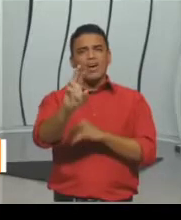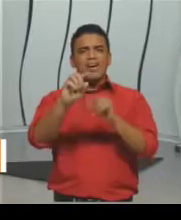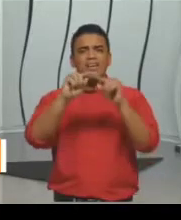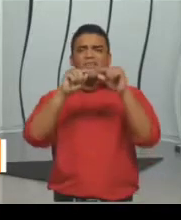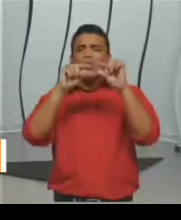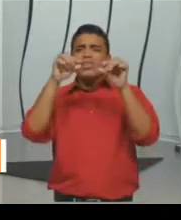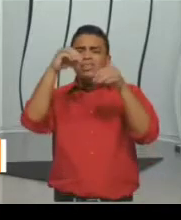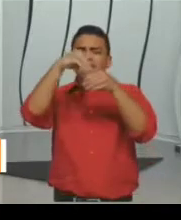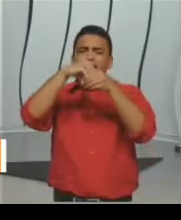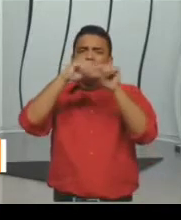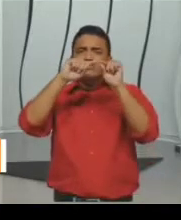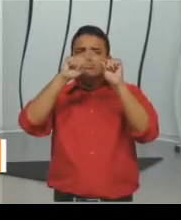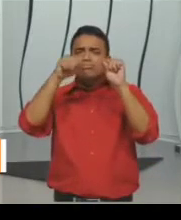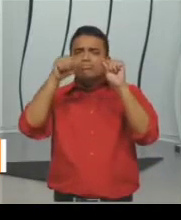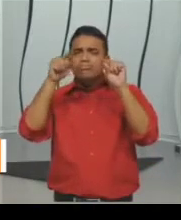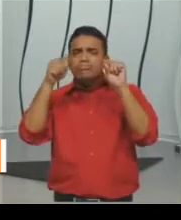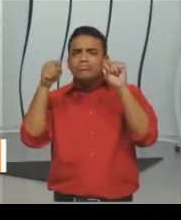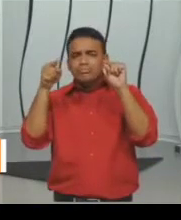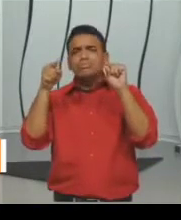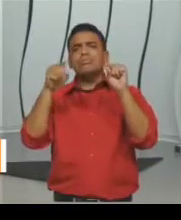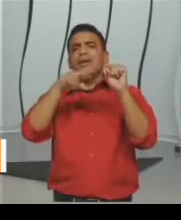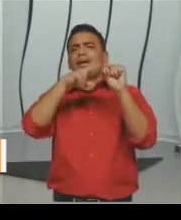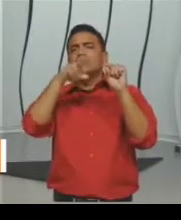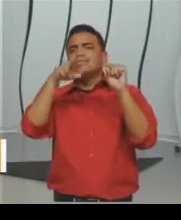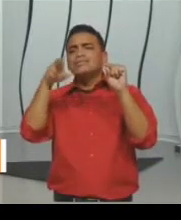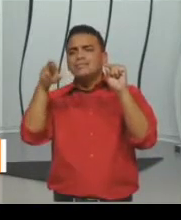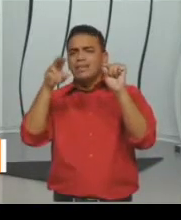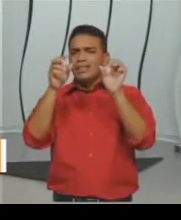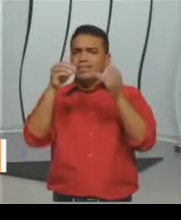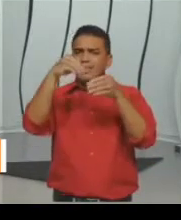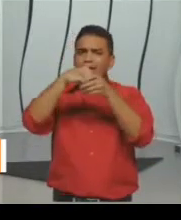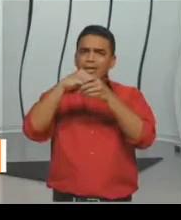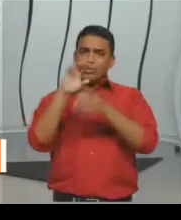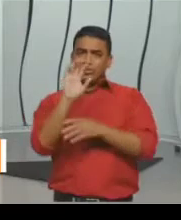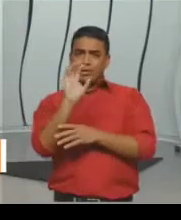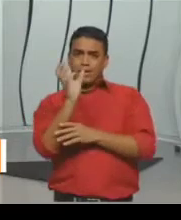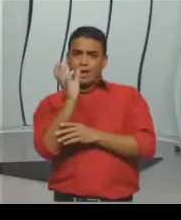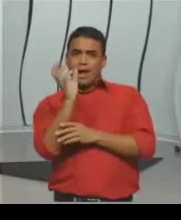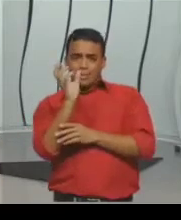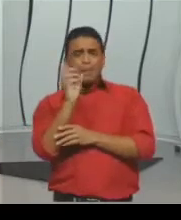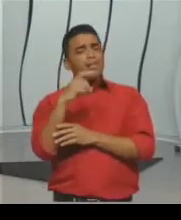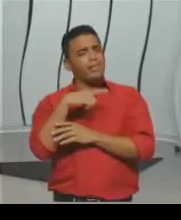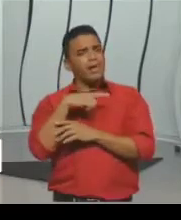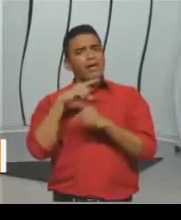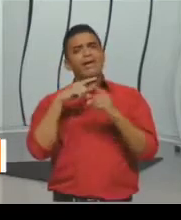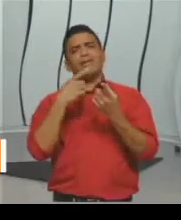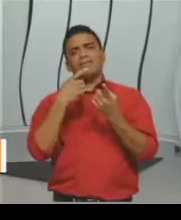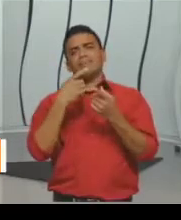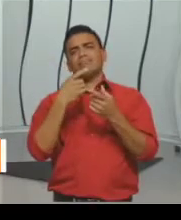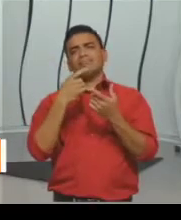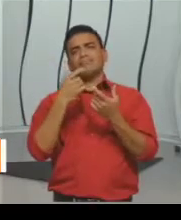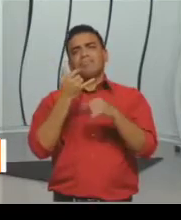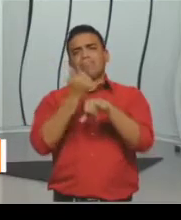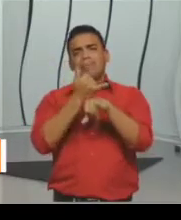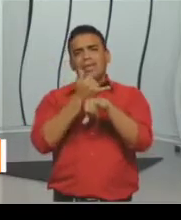bem fininho dentro da lâmpada, né? Que faz um monte de voltinha assim, né? Quando a gente pensa numa lâmpada. Tá aqui uma lâmpada.